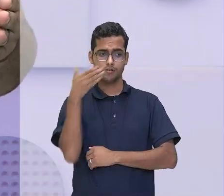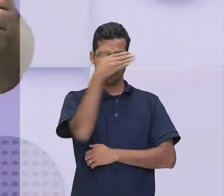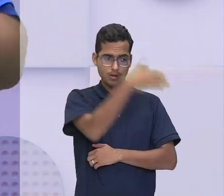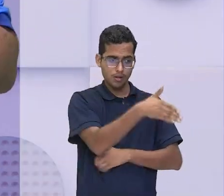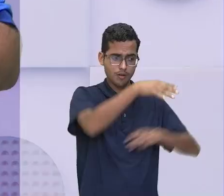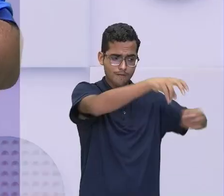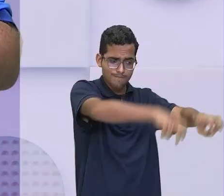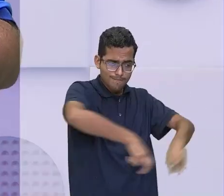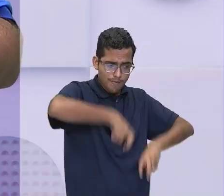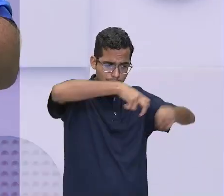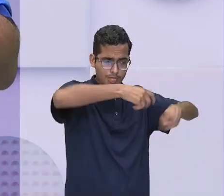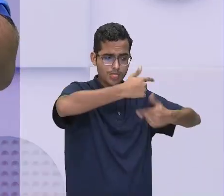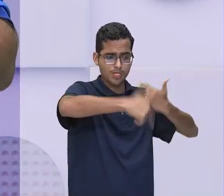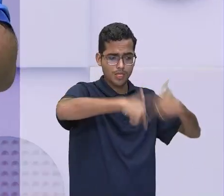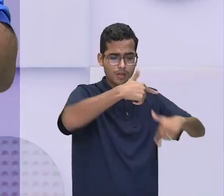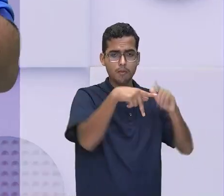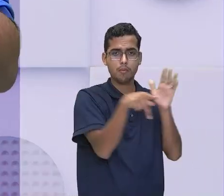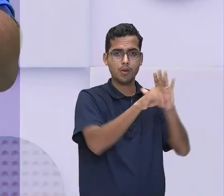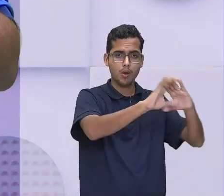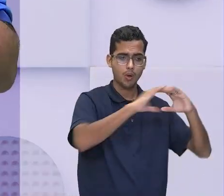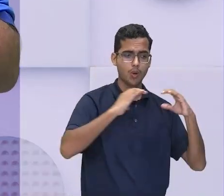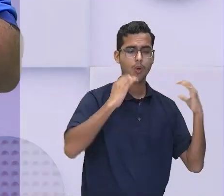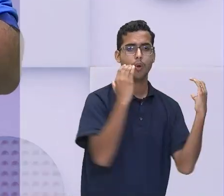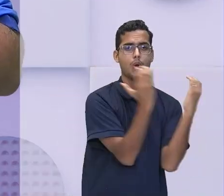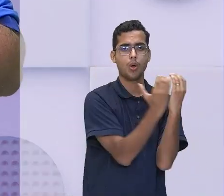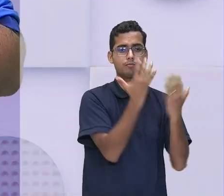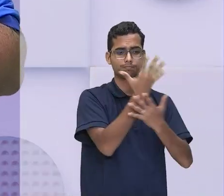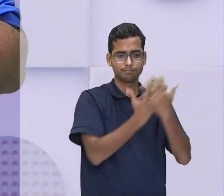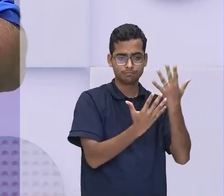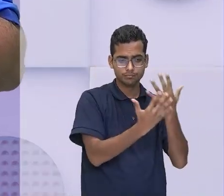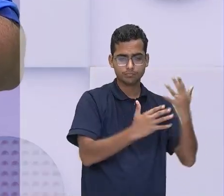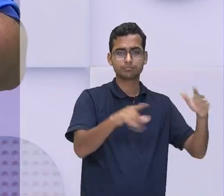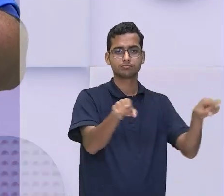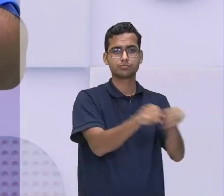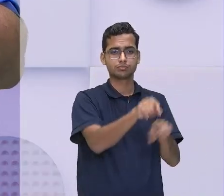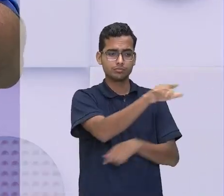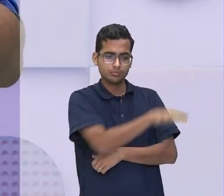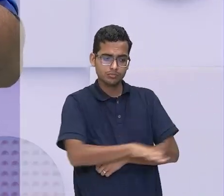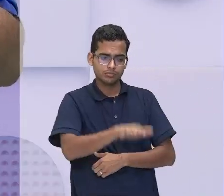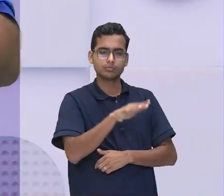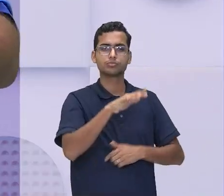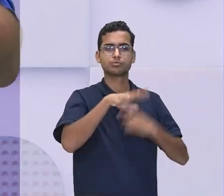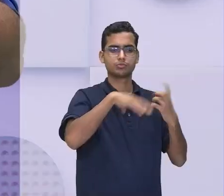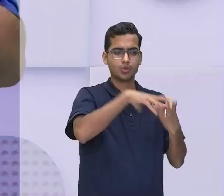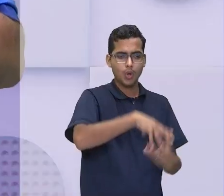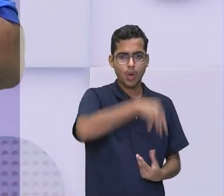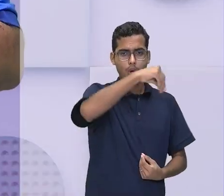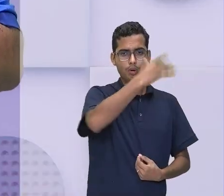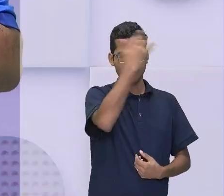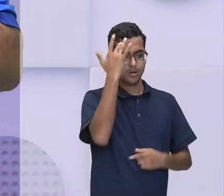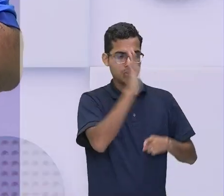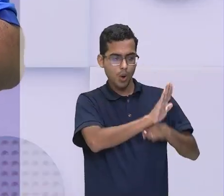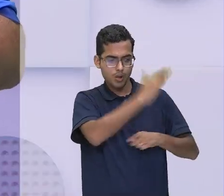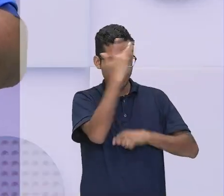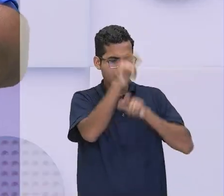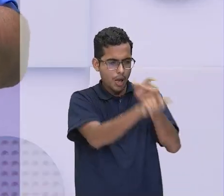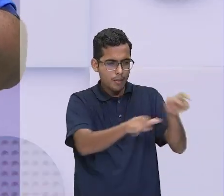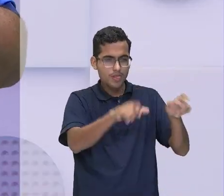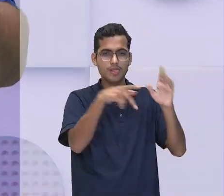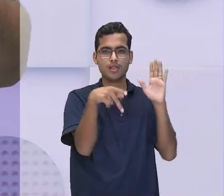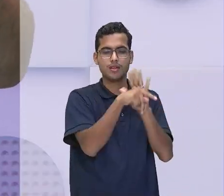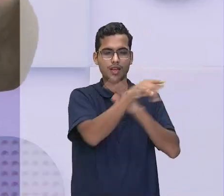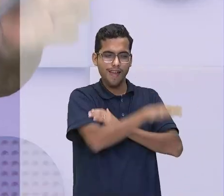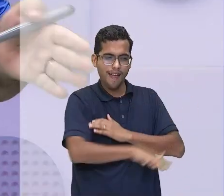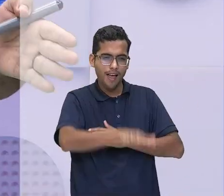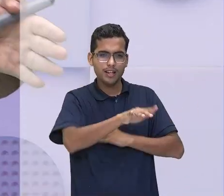e manuais, fazem todo também um trabalho espiritual para poder largar a questão das drogas. E não só